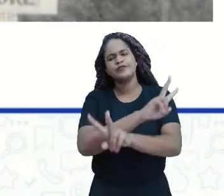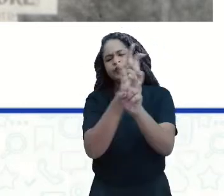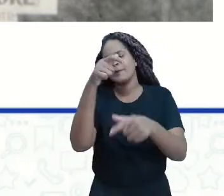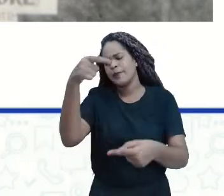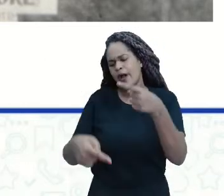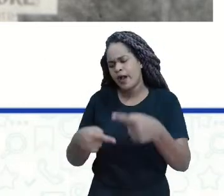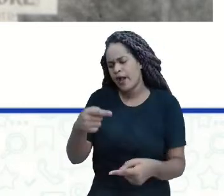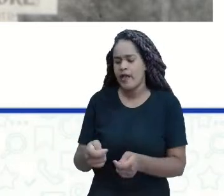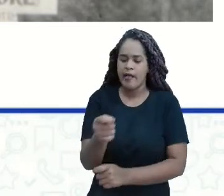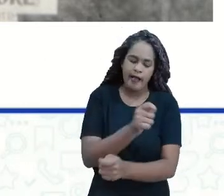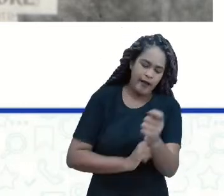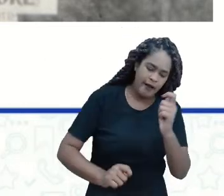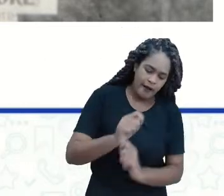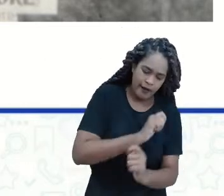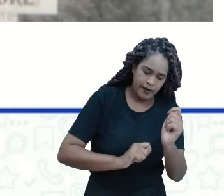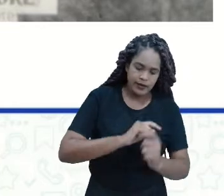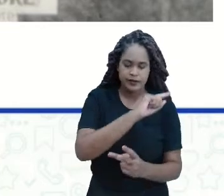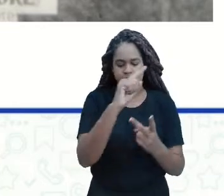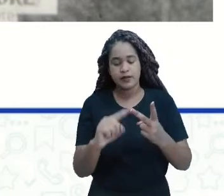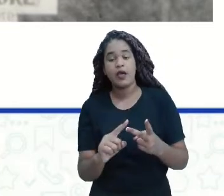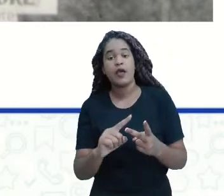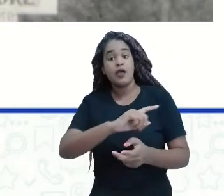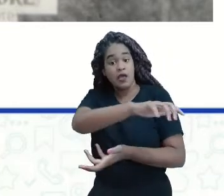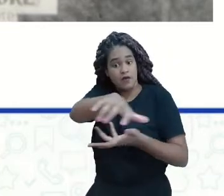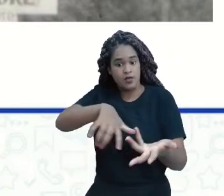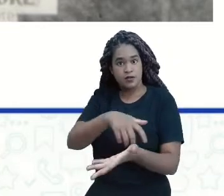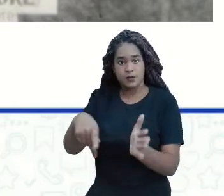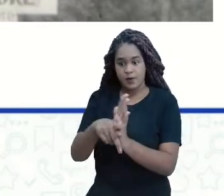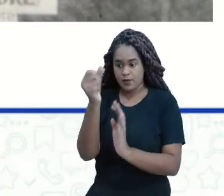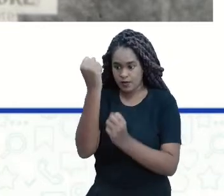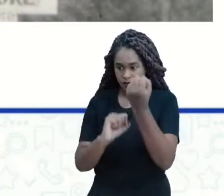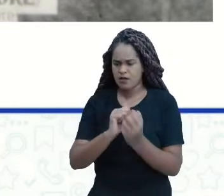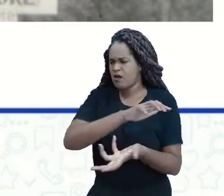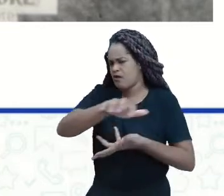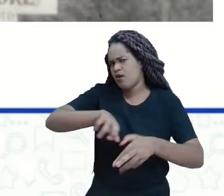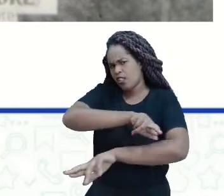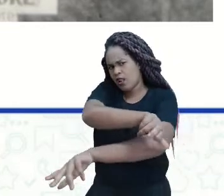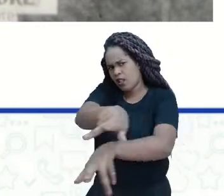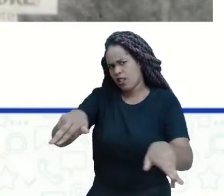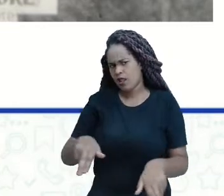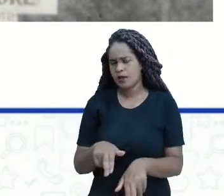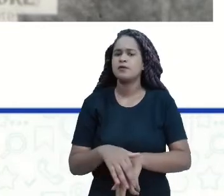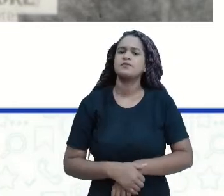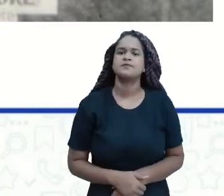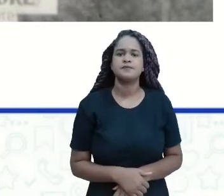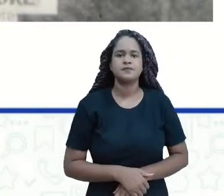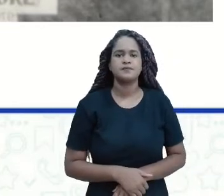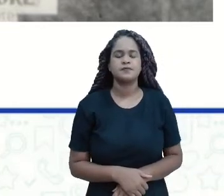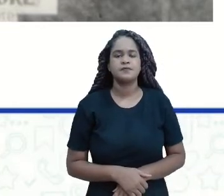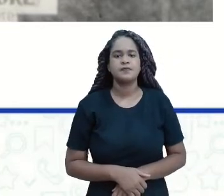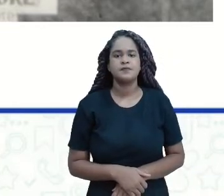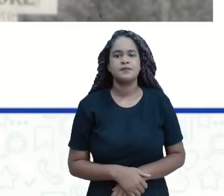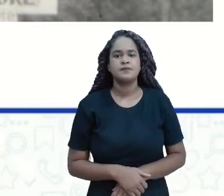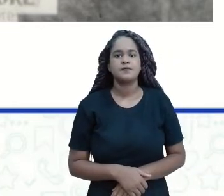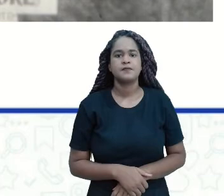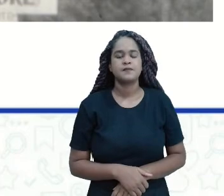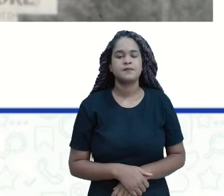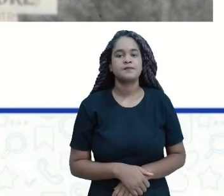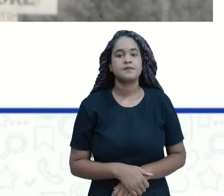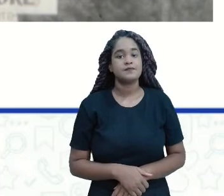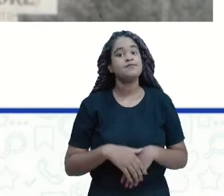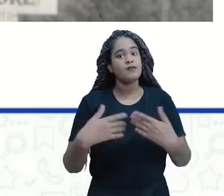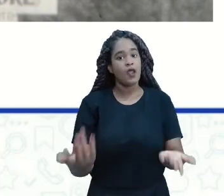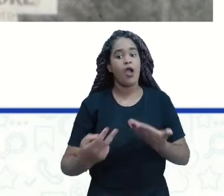política, econômica, né, da Revolução Industrial e das revoluções, né, que houve antes, elas